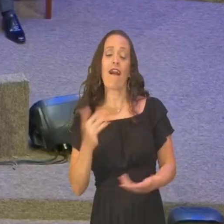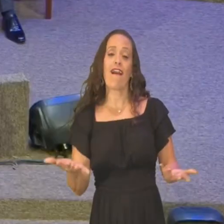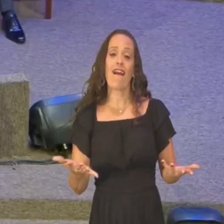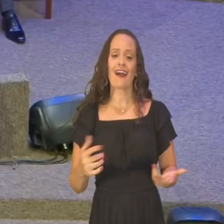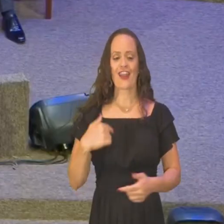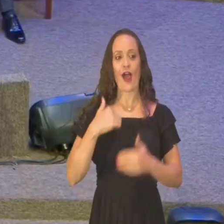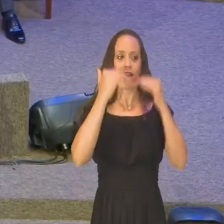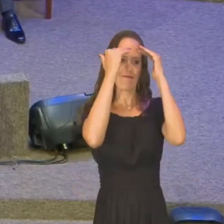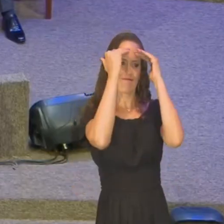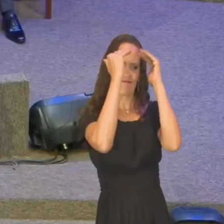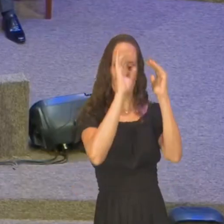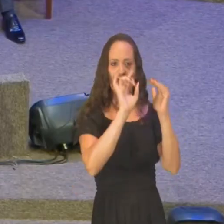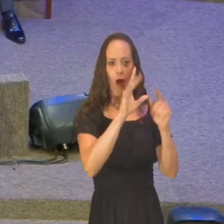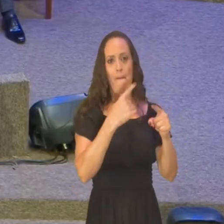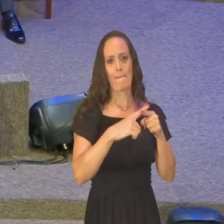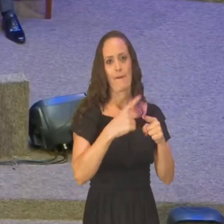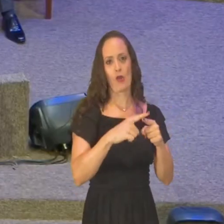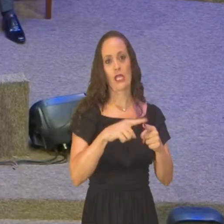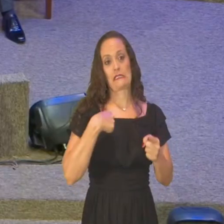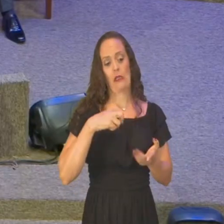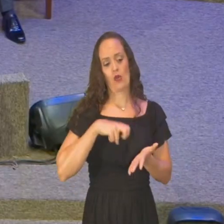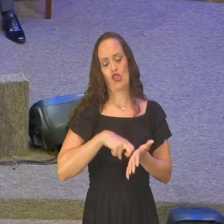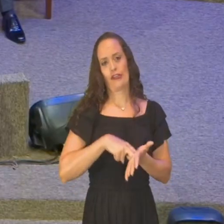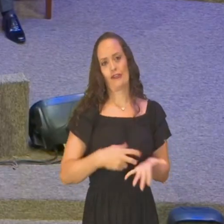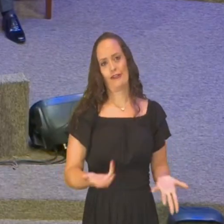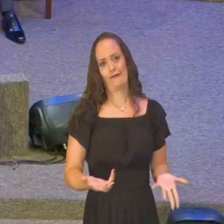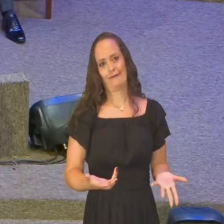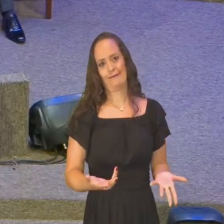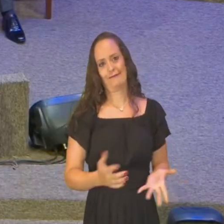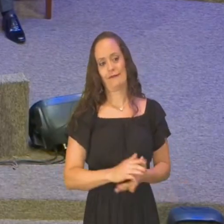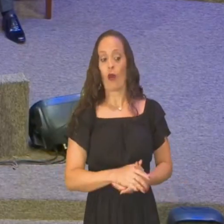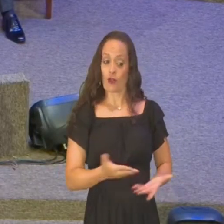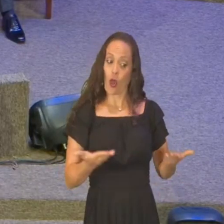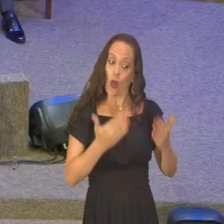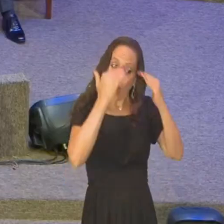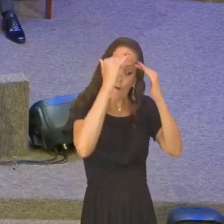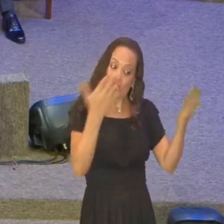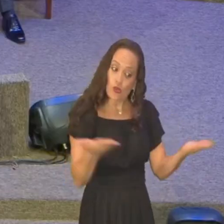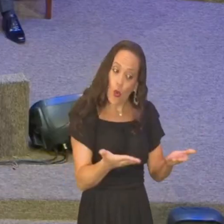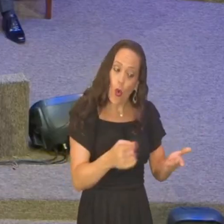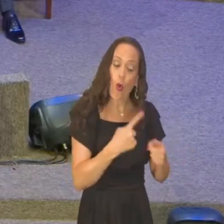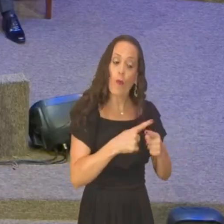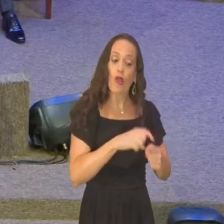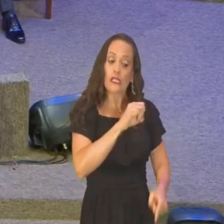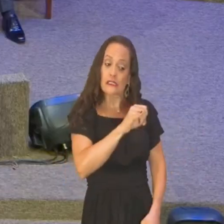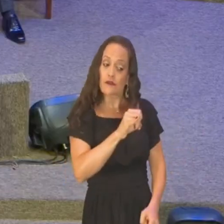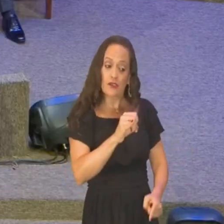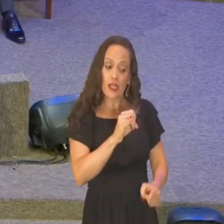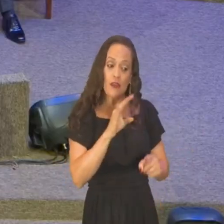Obedecemos porque senão ficaríamos de castigo. Você obedece hoje porque o seu pai vai deixar você sem um aparelho de